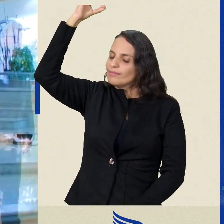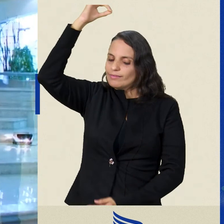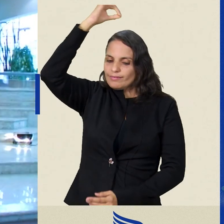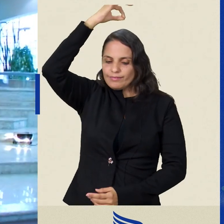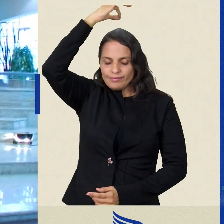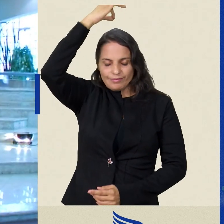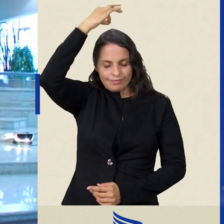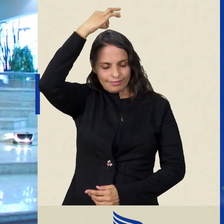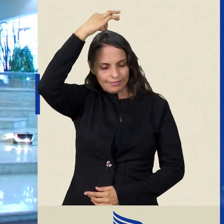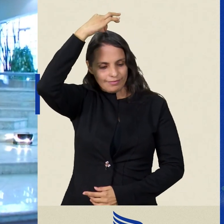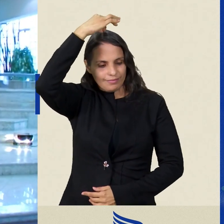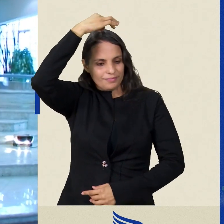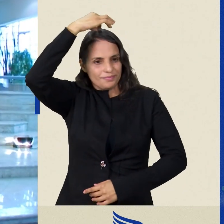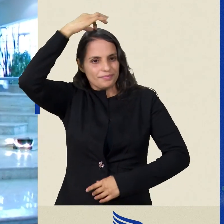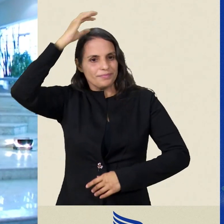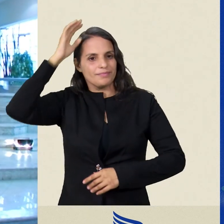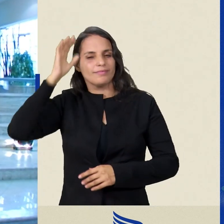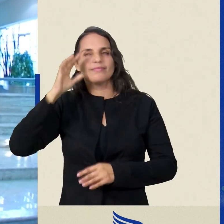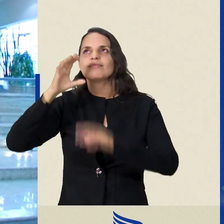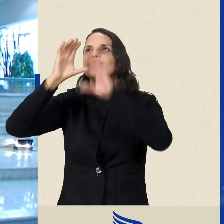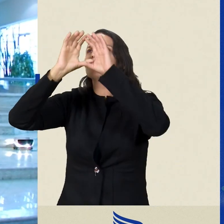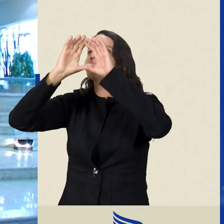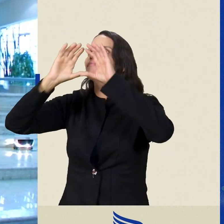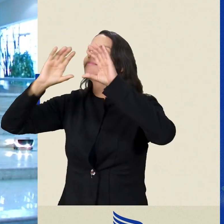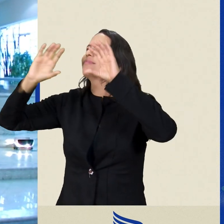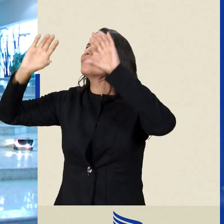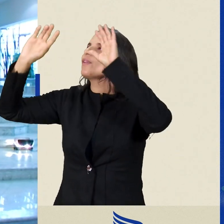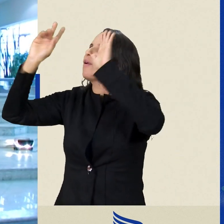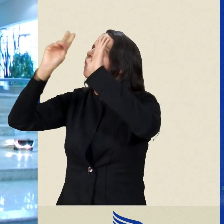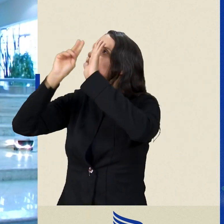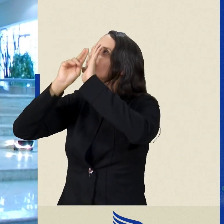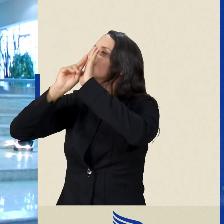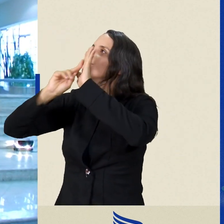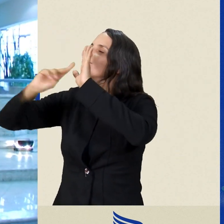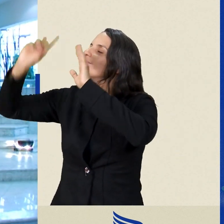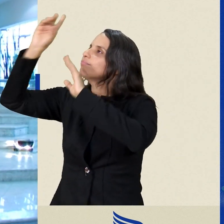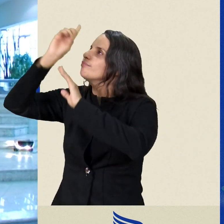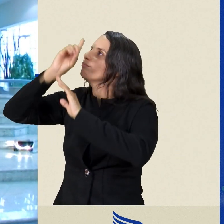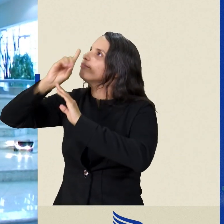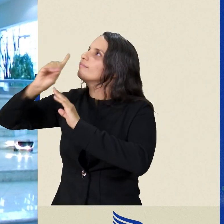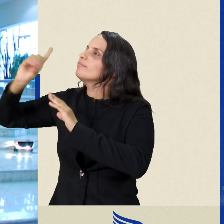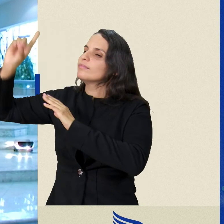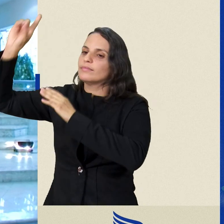ó pomba celestial,